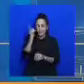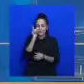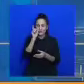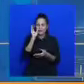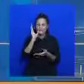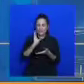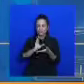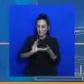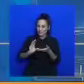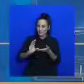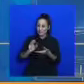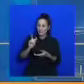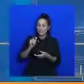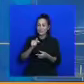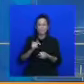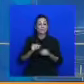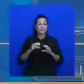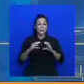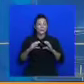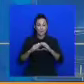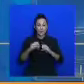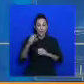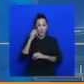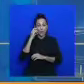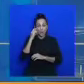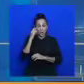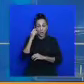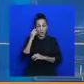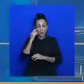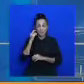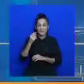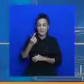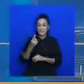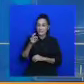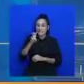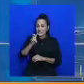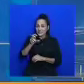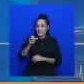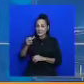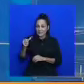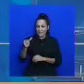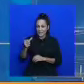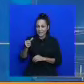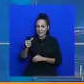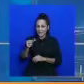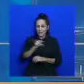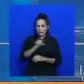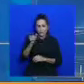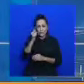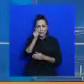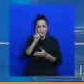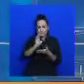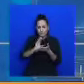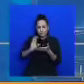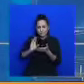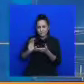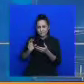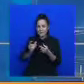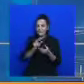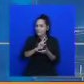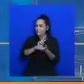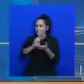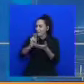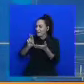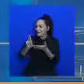número 56. Rosa 56. Você tem muitas chances de ganhar na Lotomania. Boa sorte para